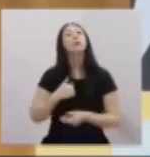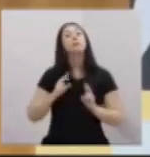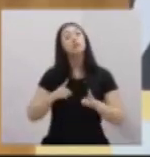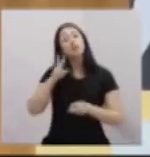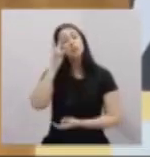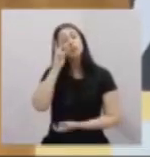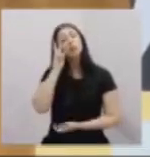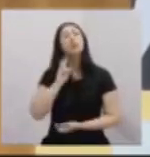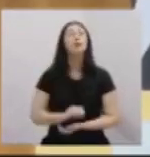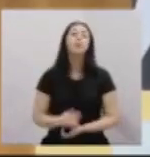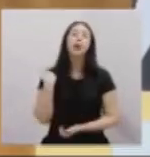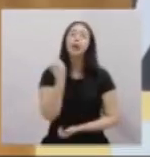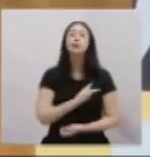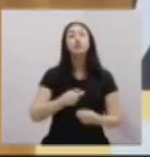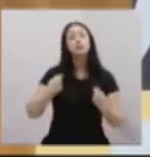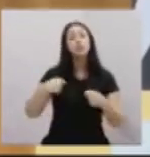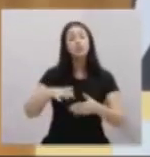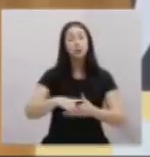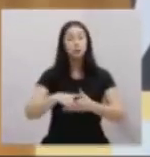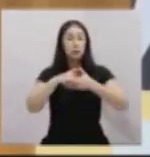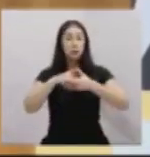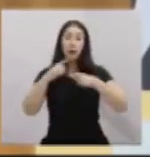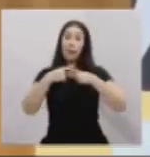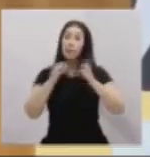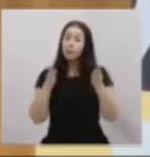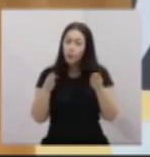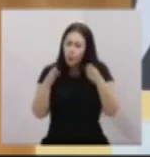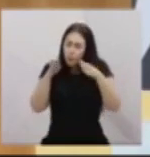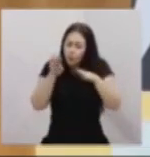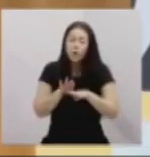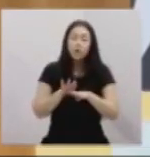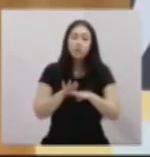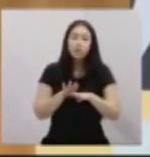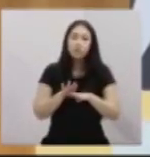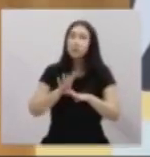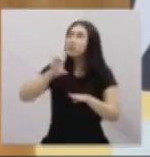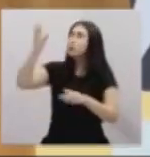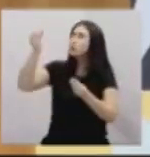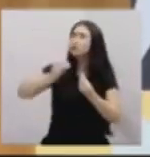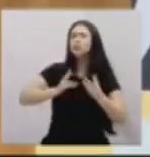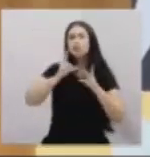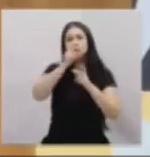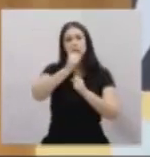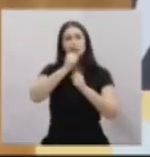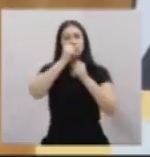aí. Temos que ser líderes com humildade, mas com a força do Senhor à nossa